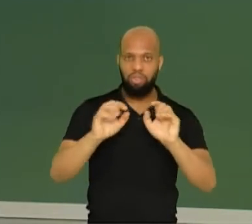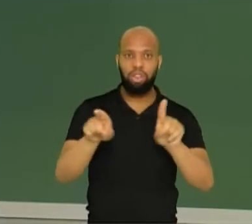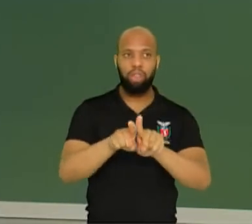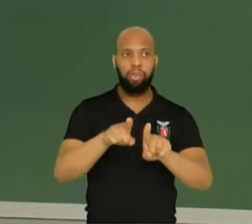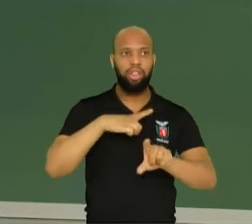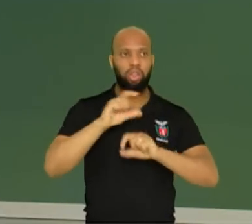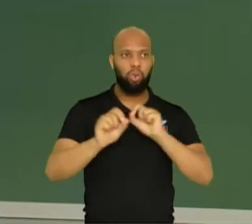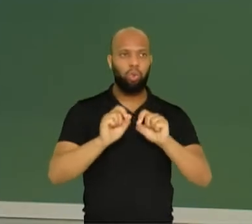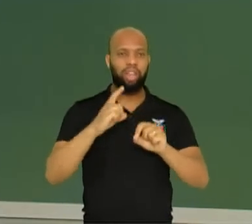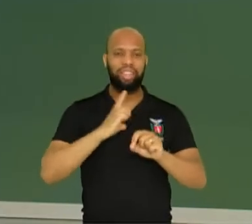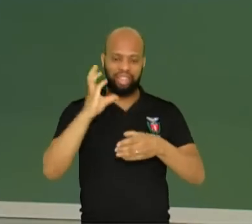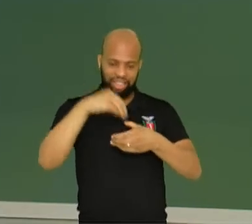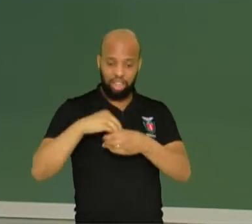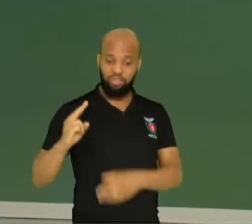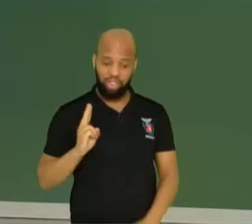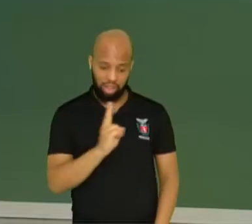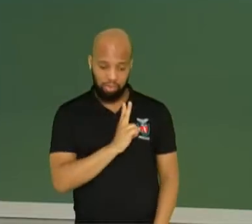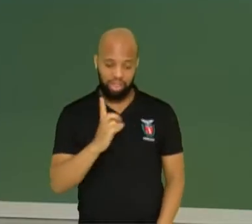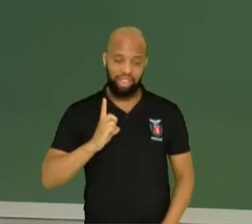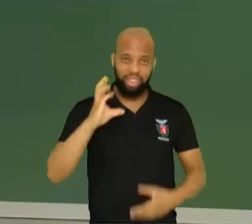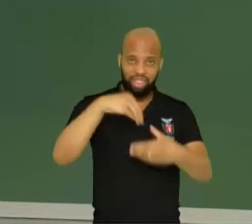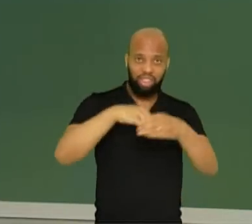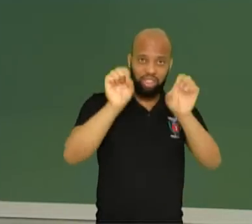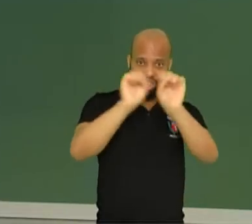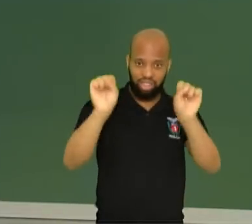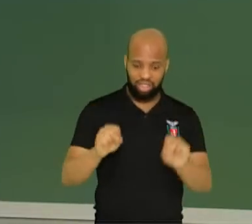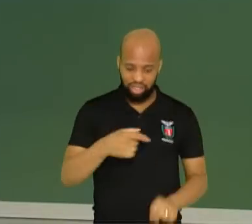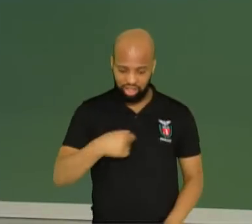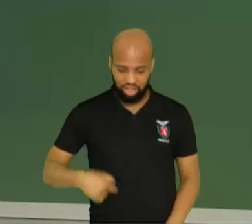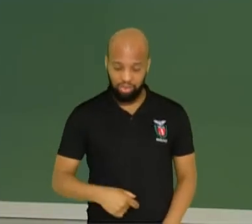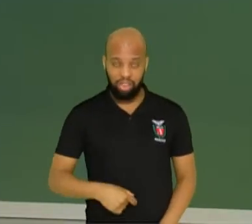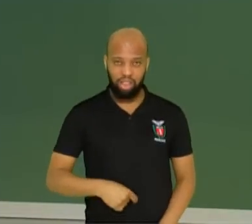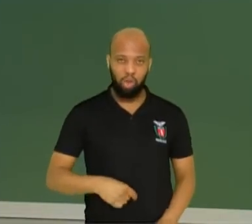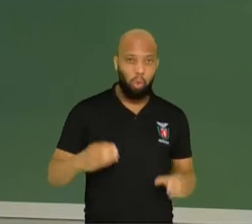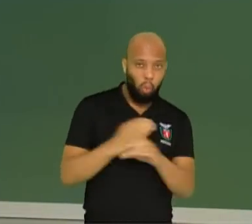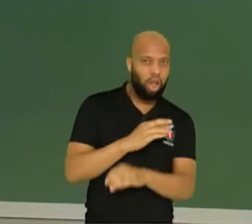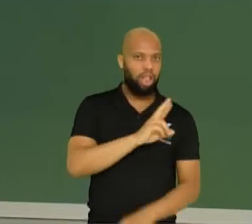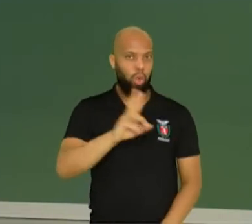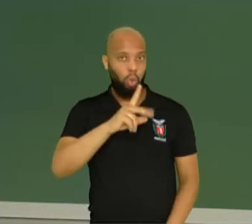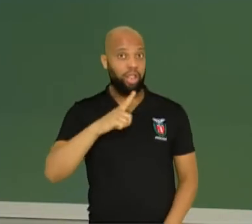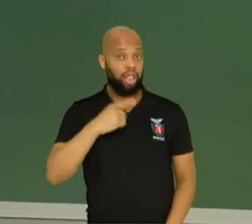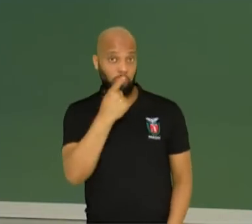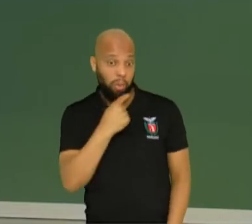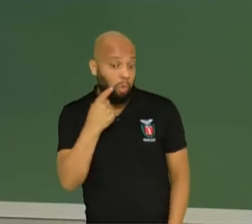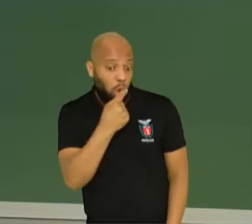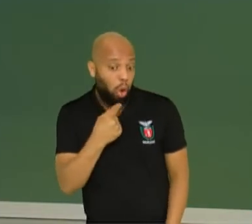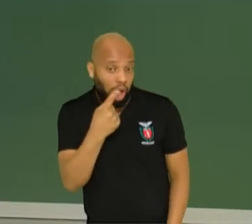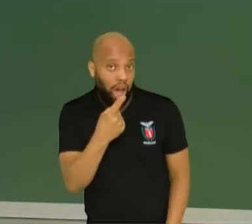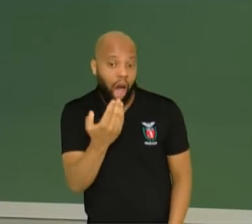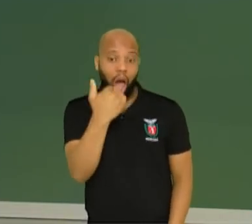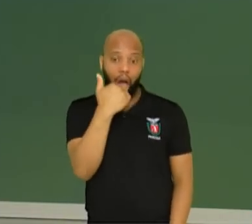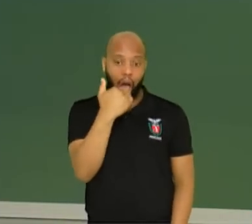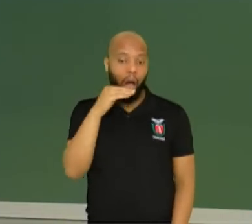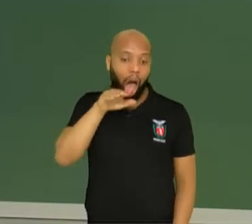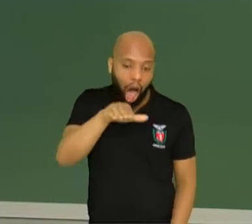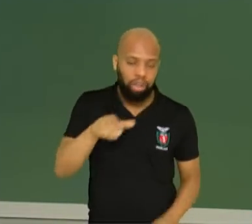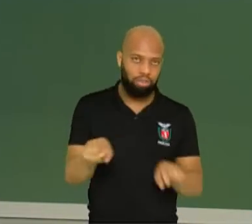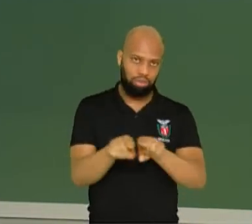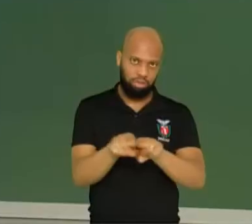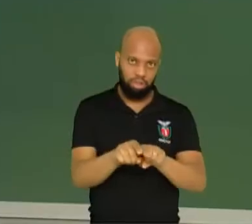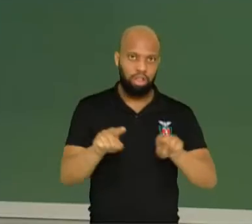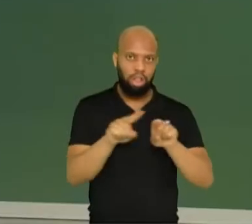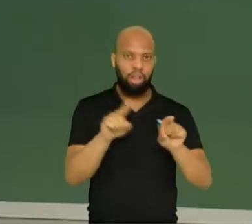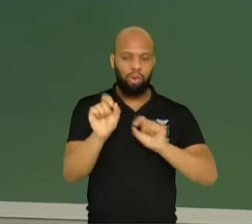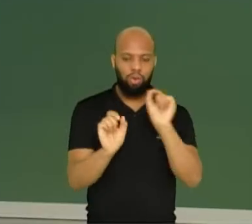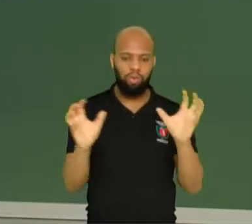uma nutrição feita dentro de um sistema digestório que é incompleto, que tem uma boca que serve de entrada e de saída do alimento.